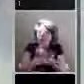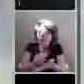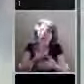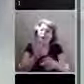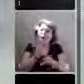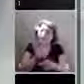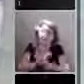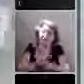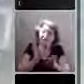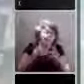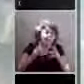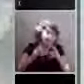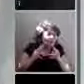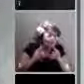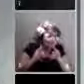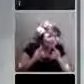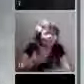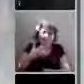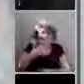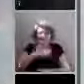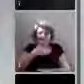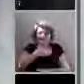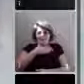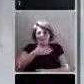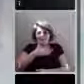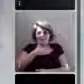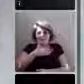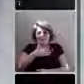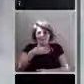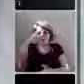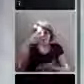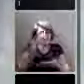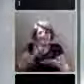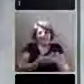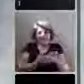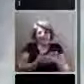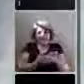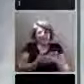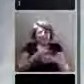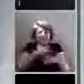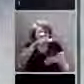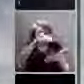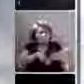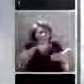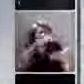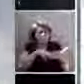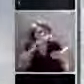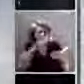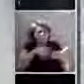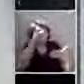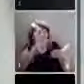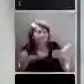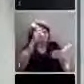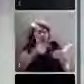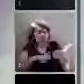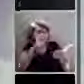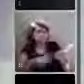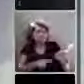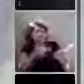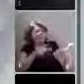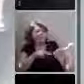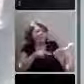Gente, isso é tudo para mim hoje. Essa área está na minha cabeça dia e noite. Toda vez que eu vou corrigir alguma coisa, a voz da Ádia está em cima